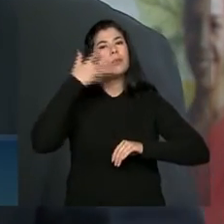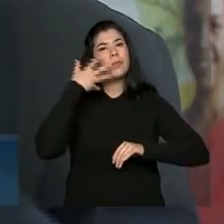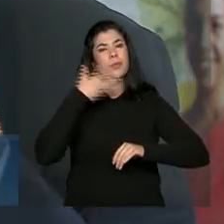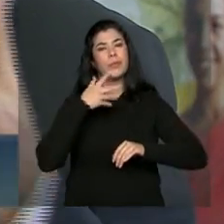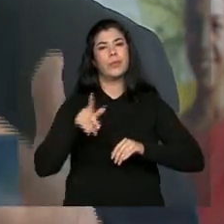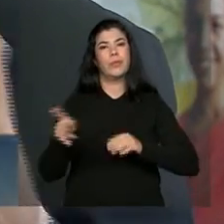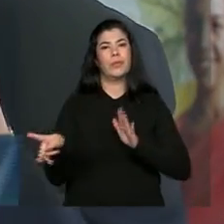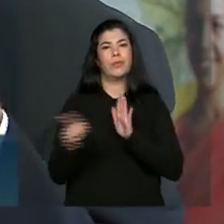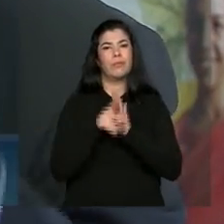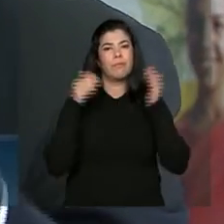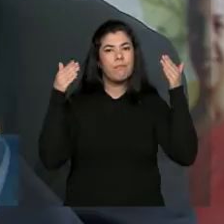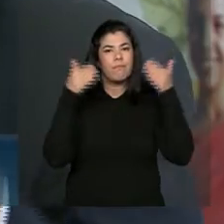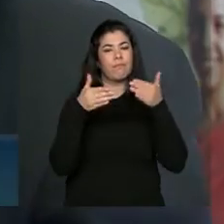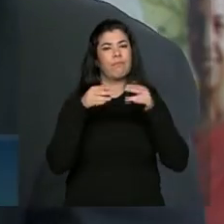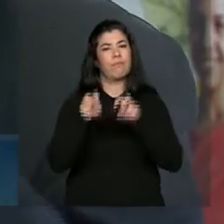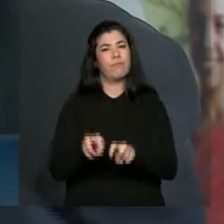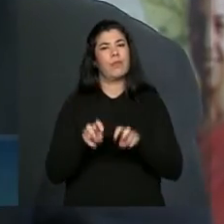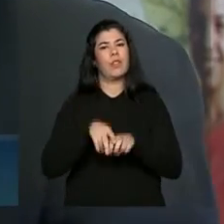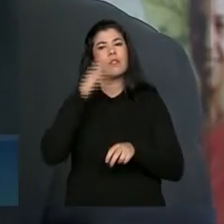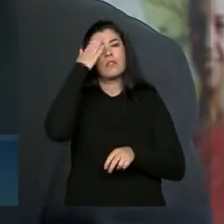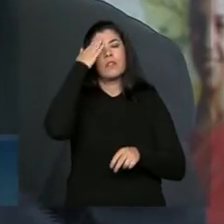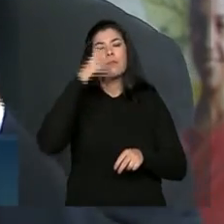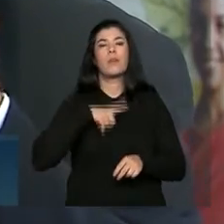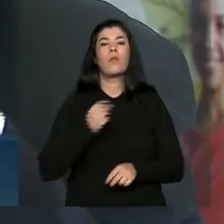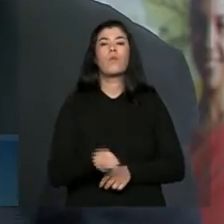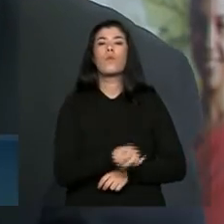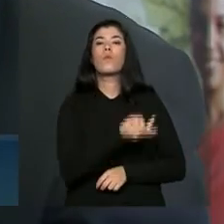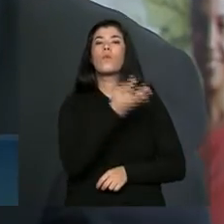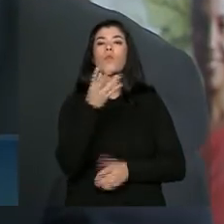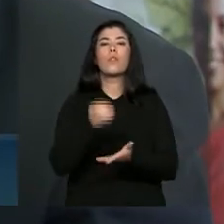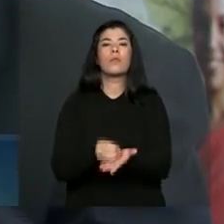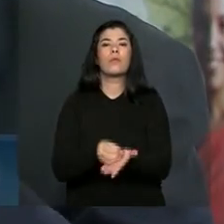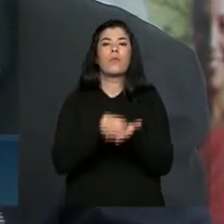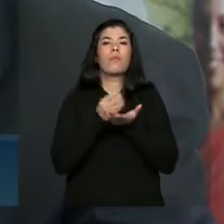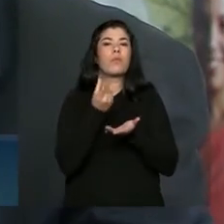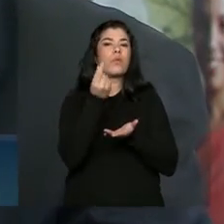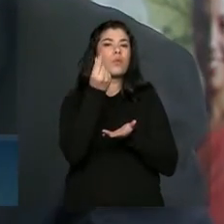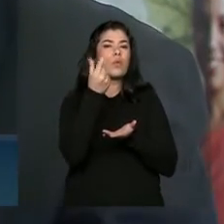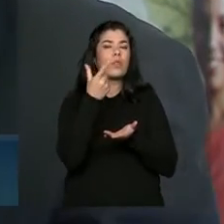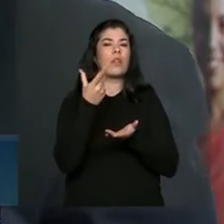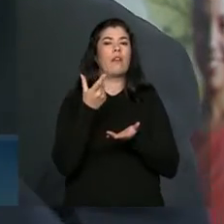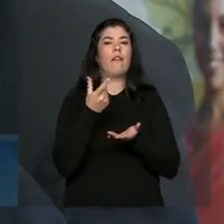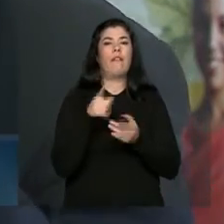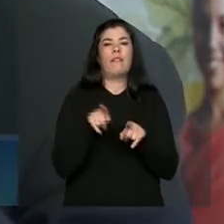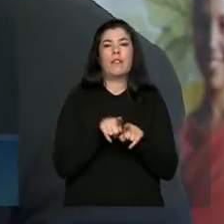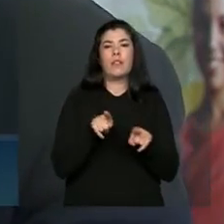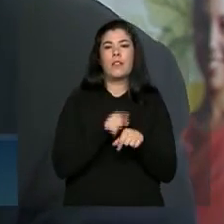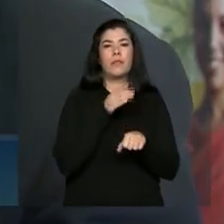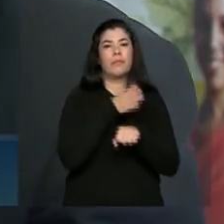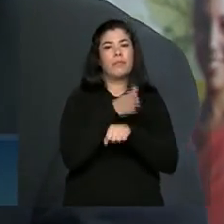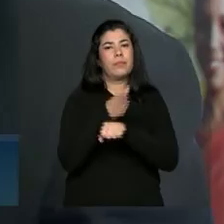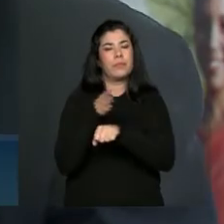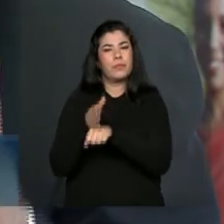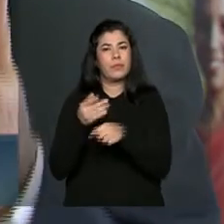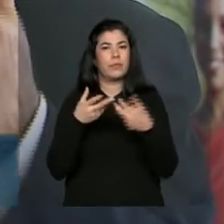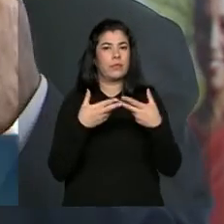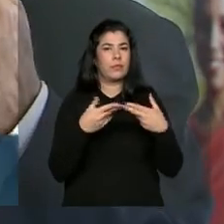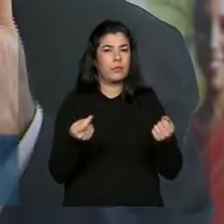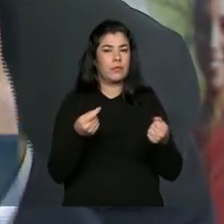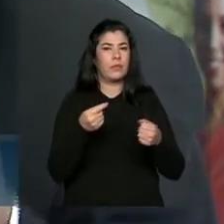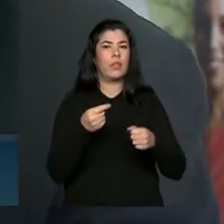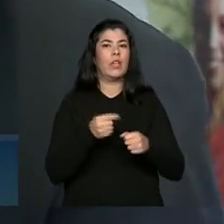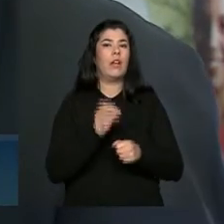sabendo o volume de recursos colocado para financiamento de custeio, investimento,